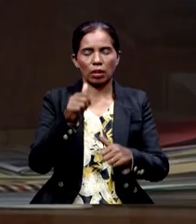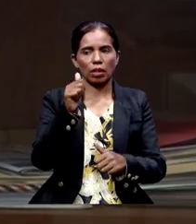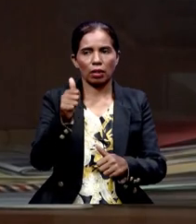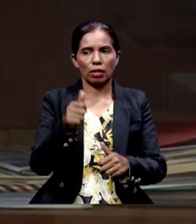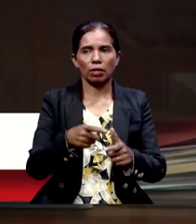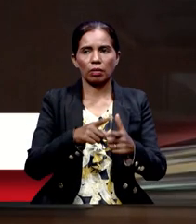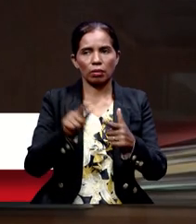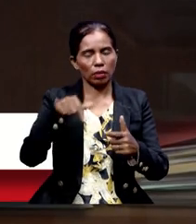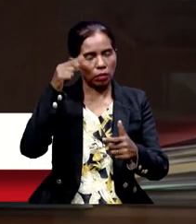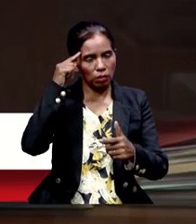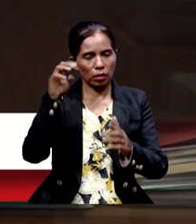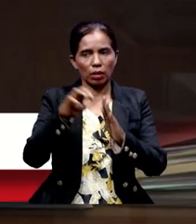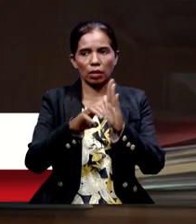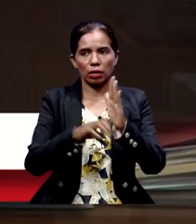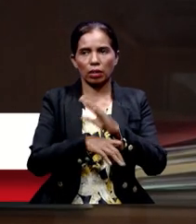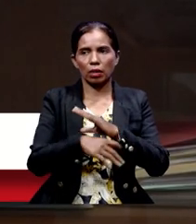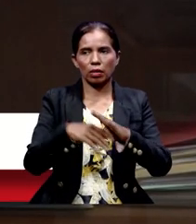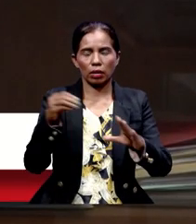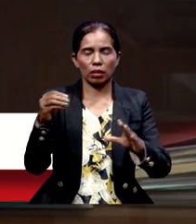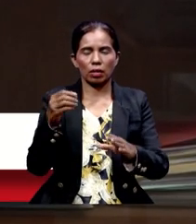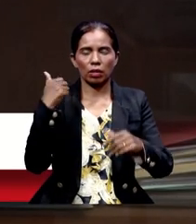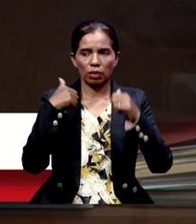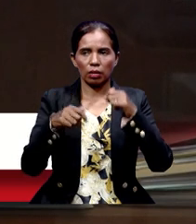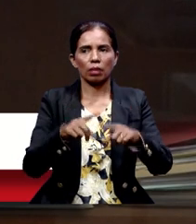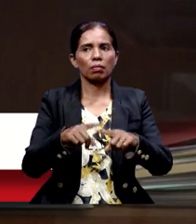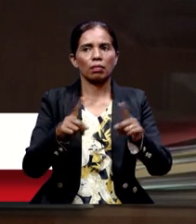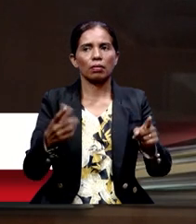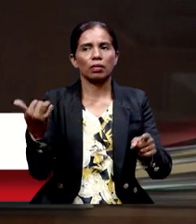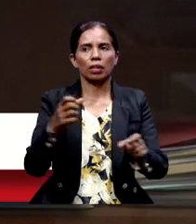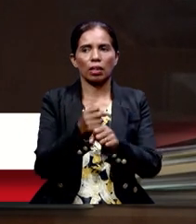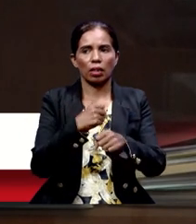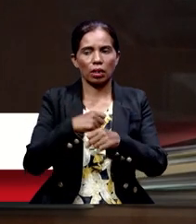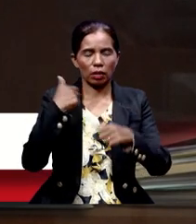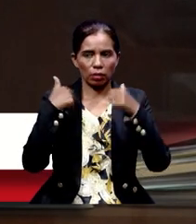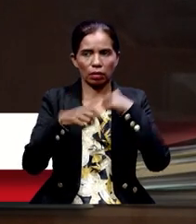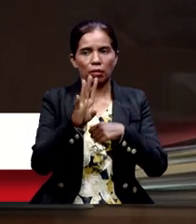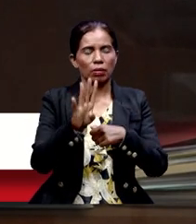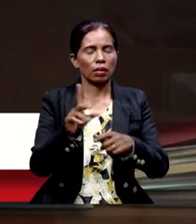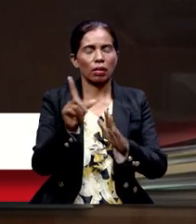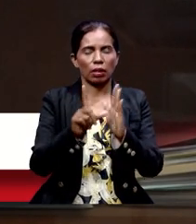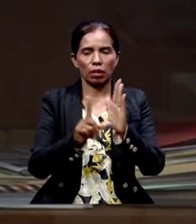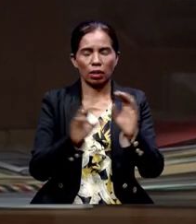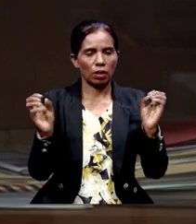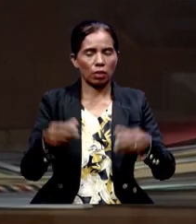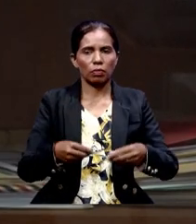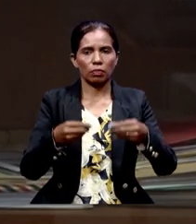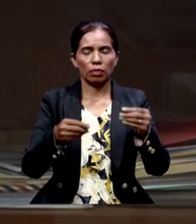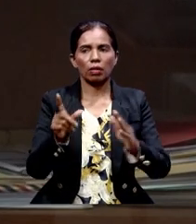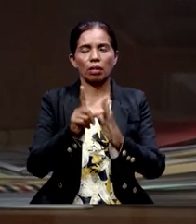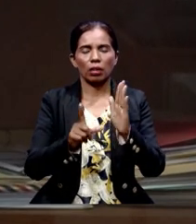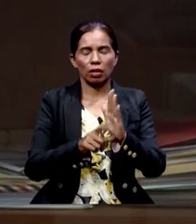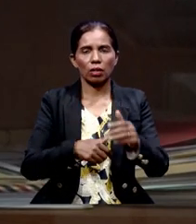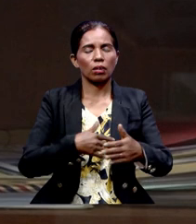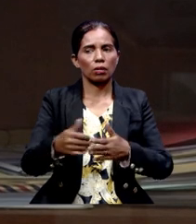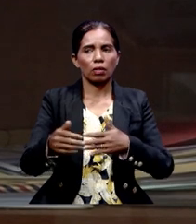depois governo estado aceita nem documentos para atividade A, nem mais terreno se ralo atividade B, nem lei pela permite. Mas bem, lei permite que até qualquer